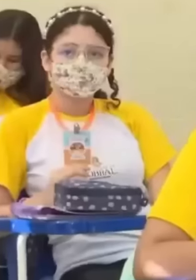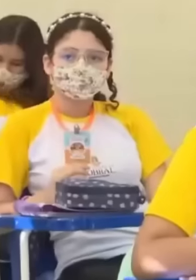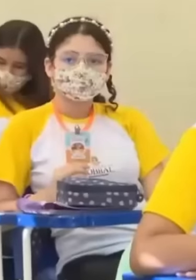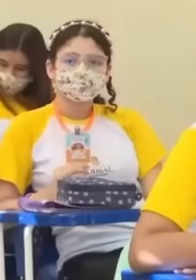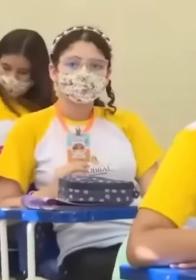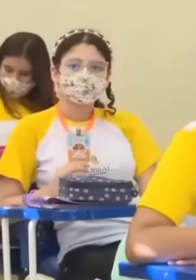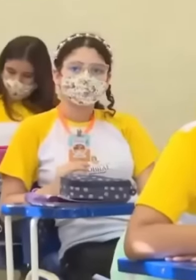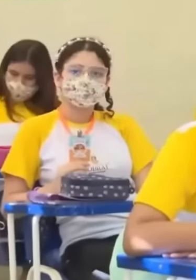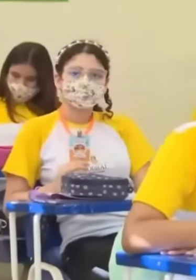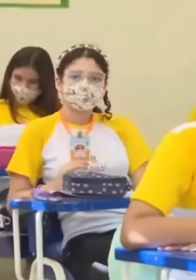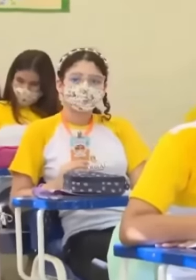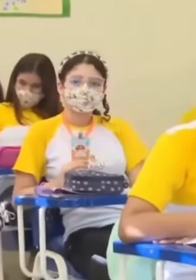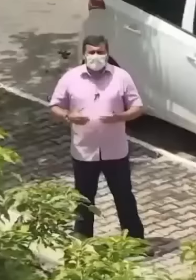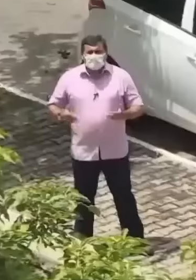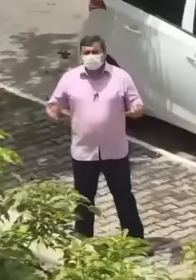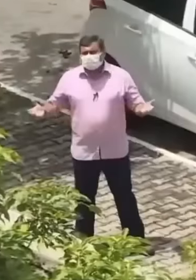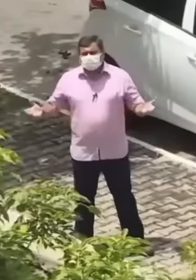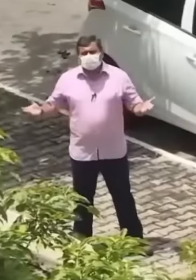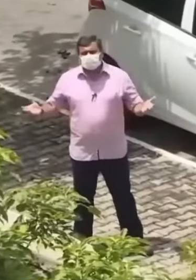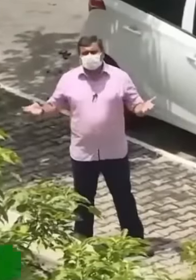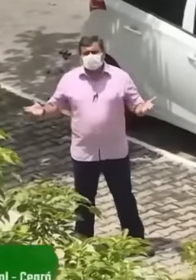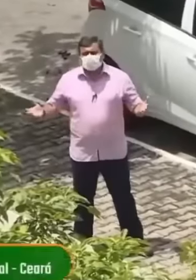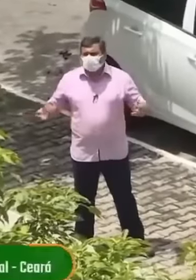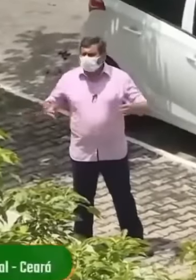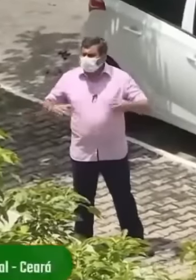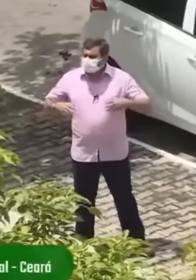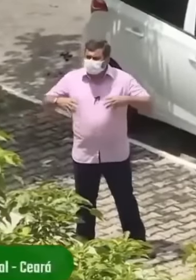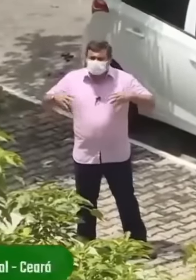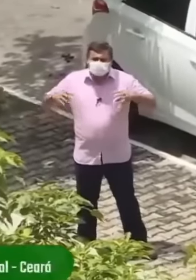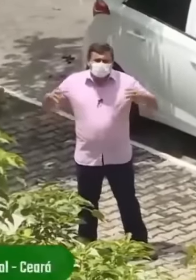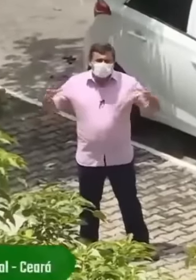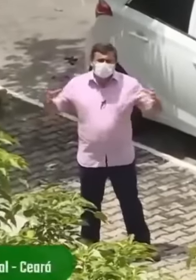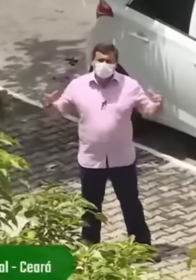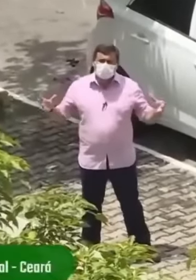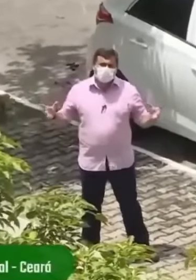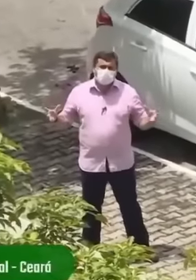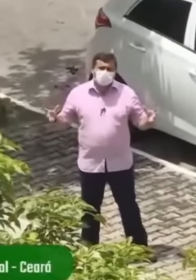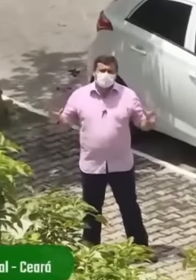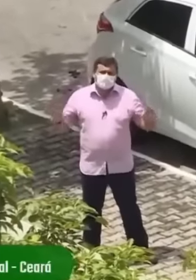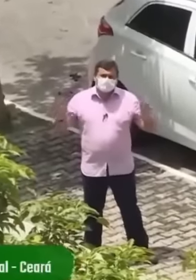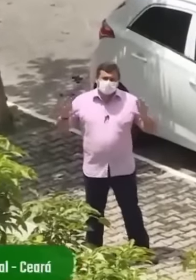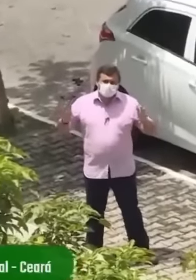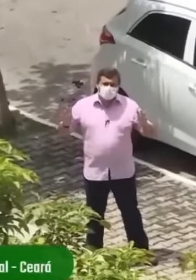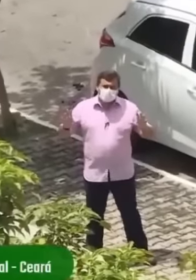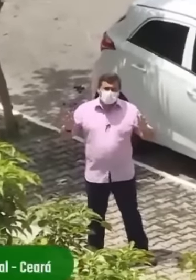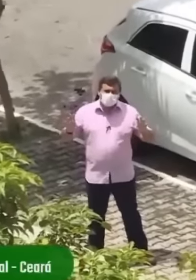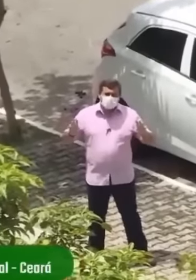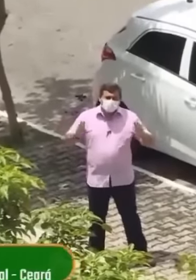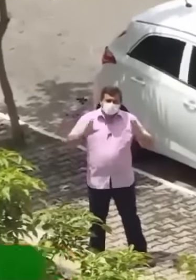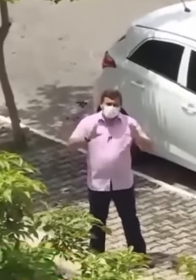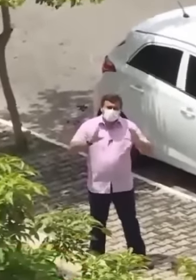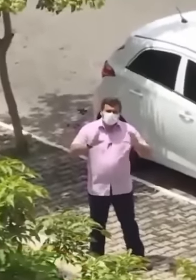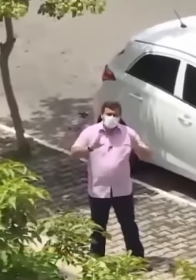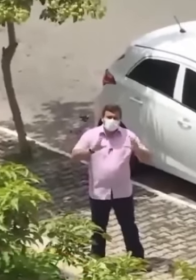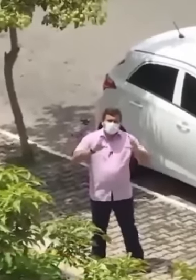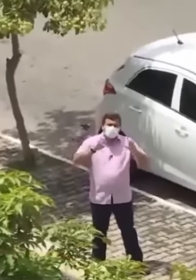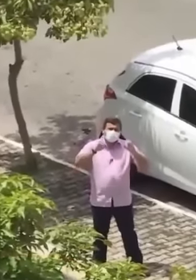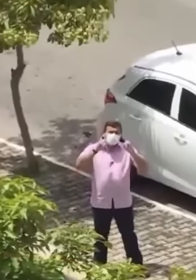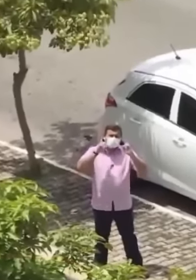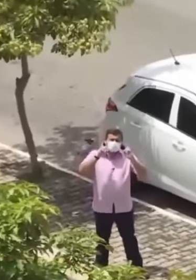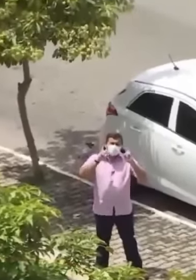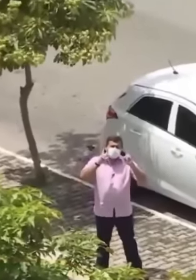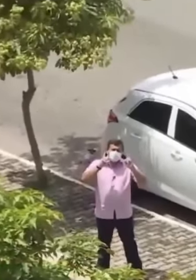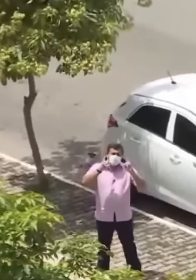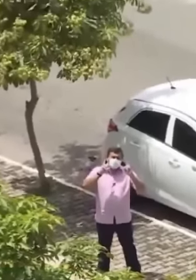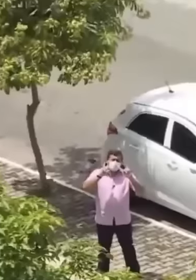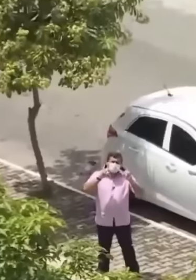disso. A educação se tornou uma obsessão aqui em Sobral. Daqui para frente, o que se entende é que